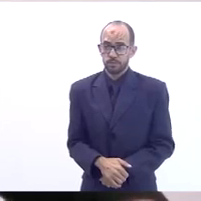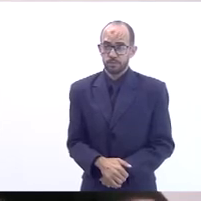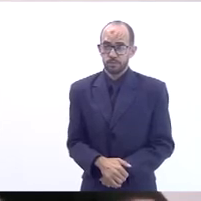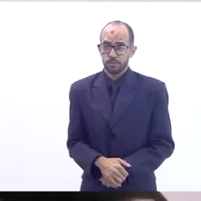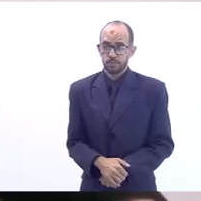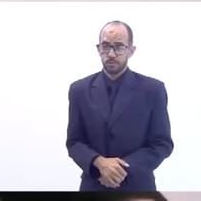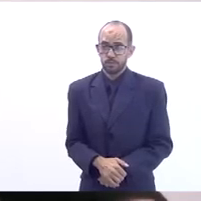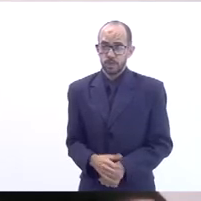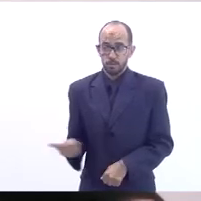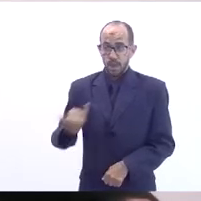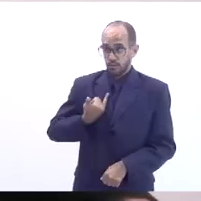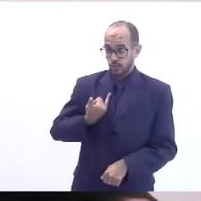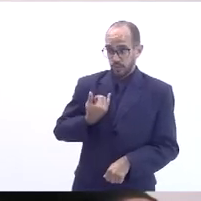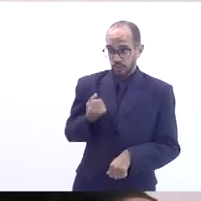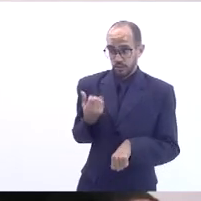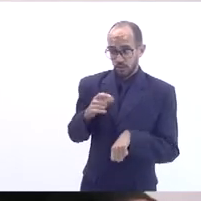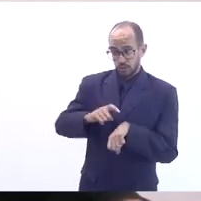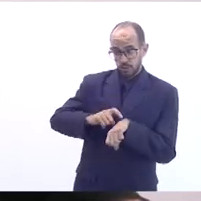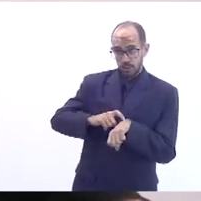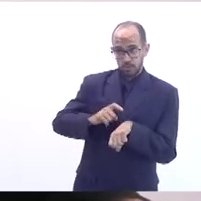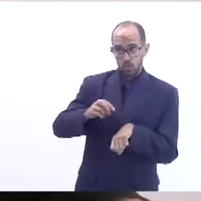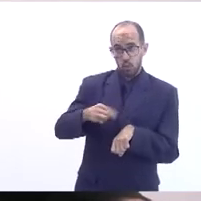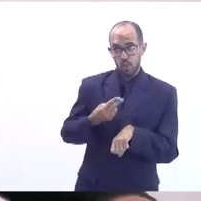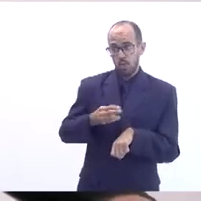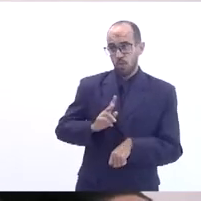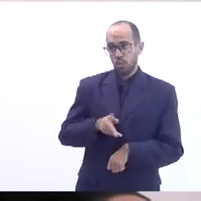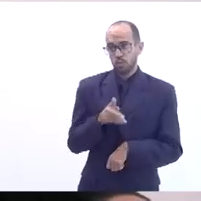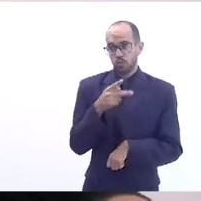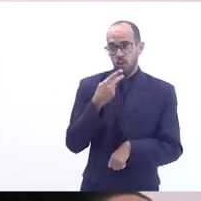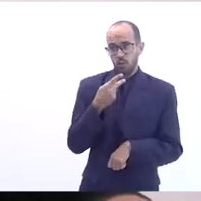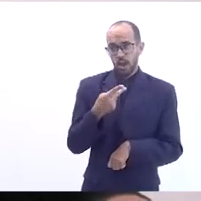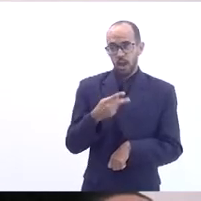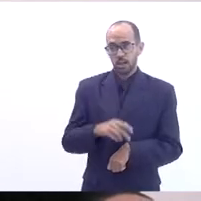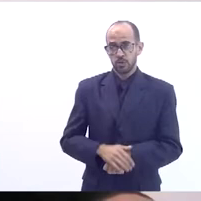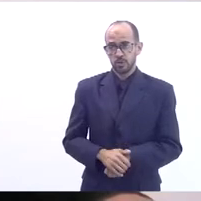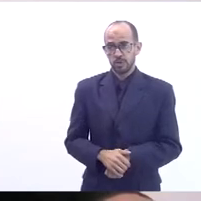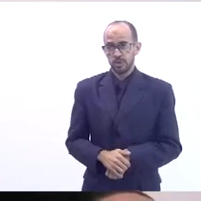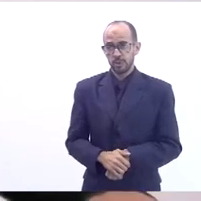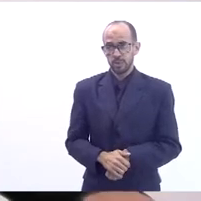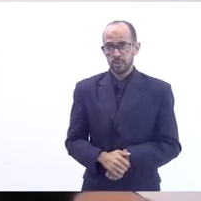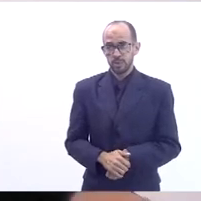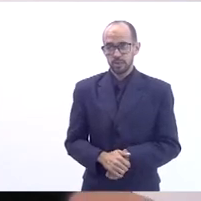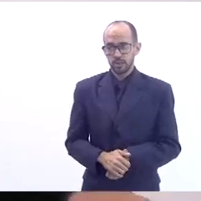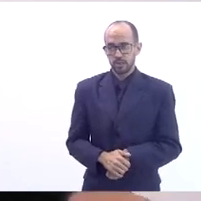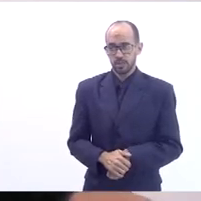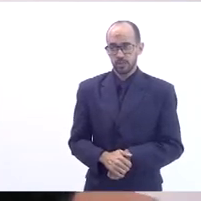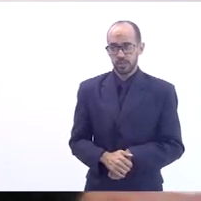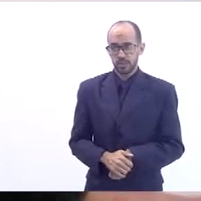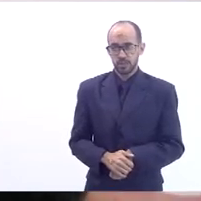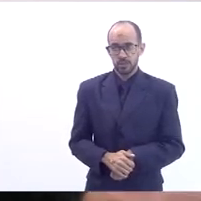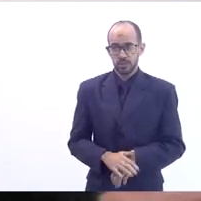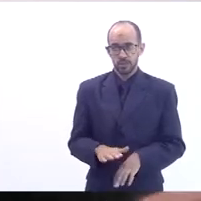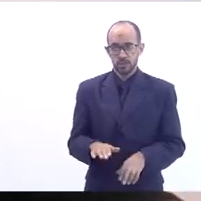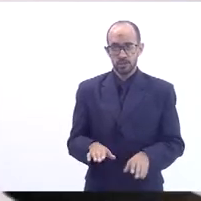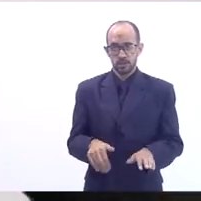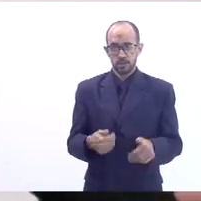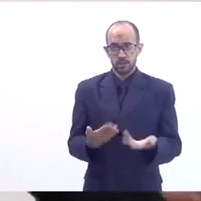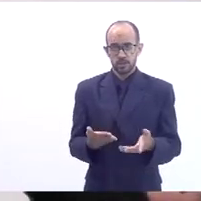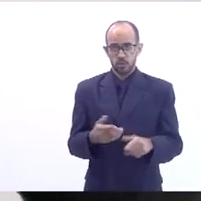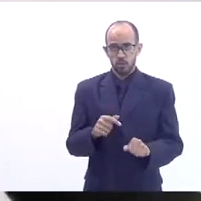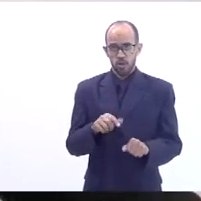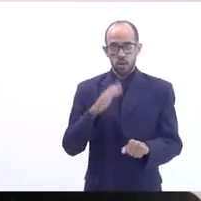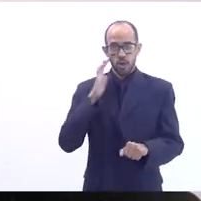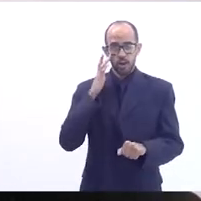na minha vida quando eu tenho que tiver acabando me deixar eu eu fico falando aqui e aí eu acho que é